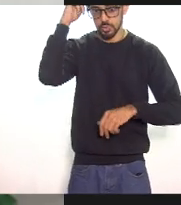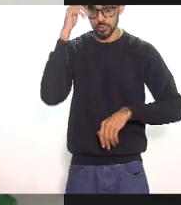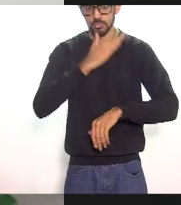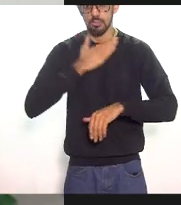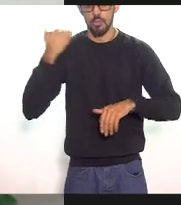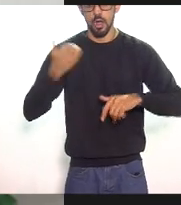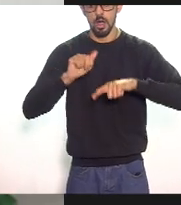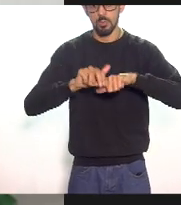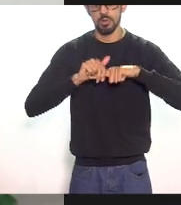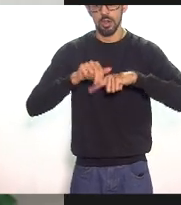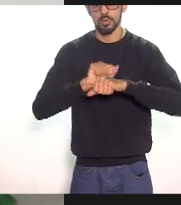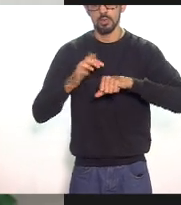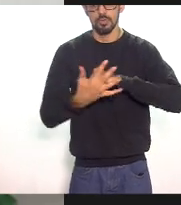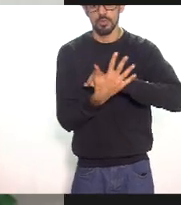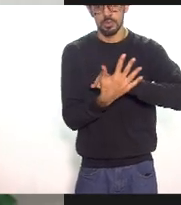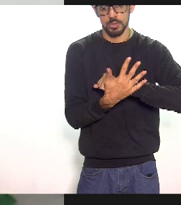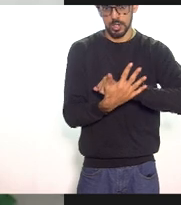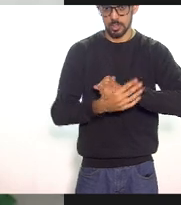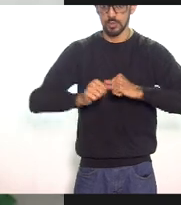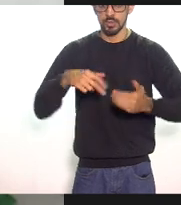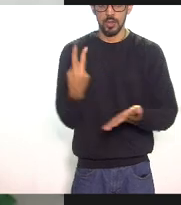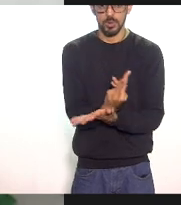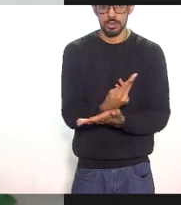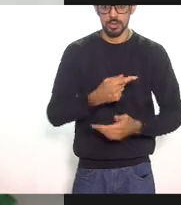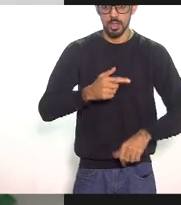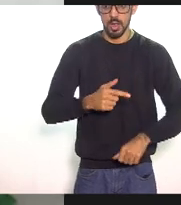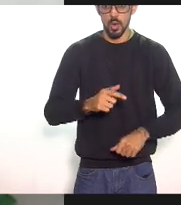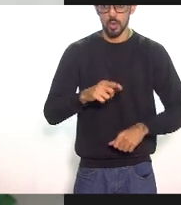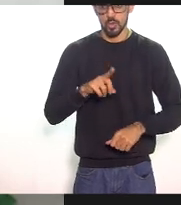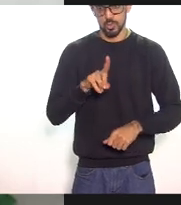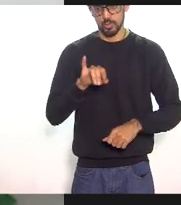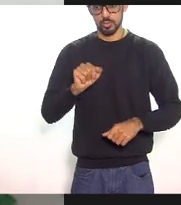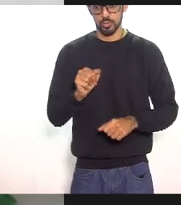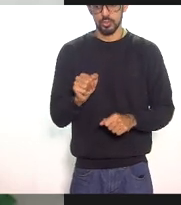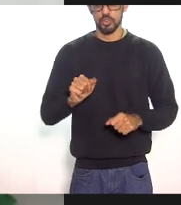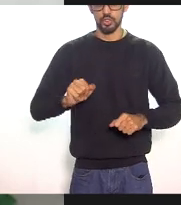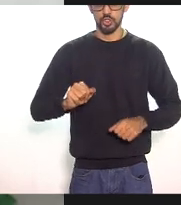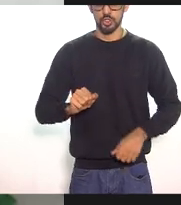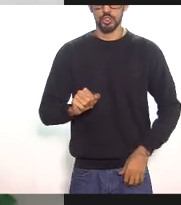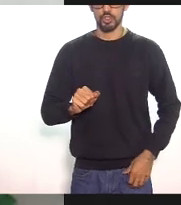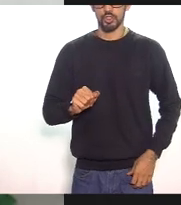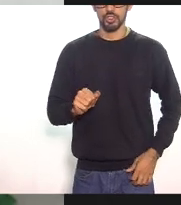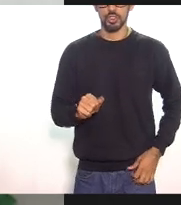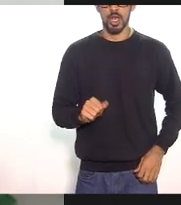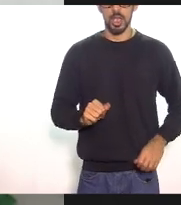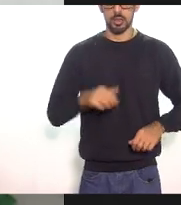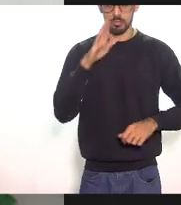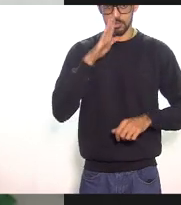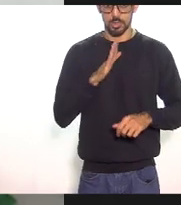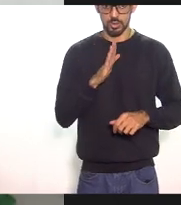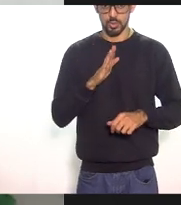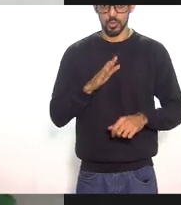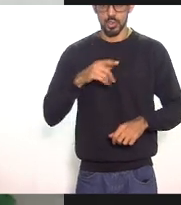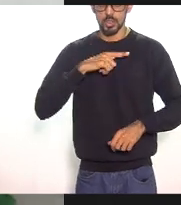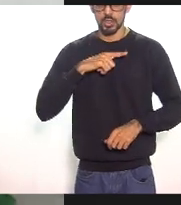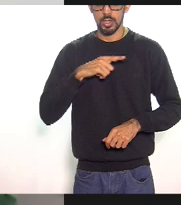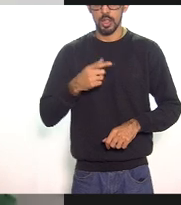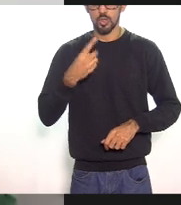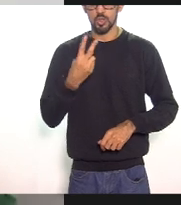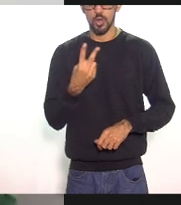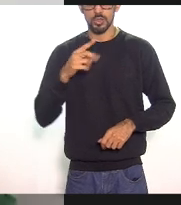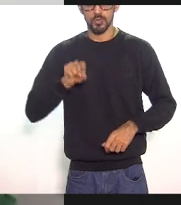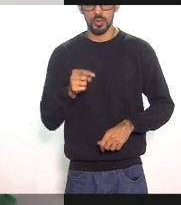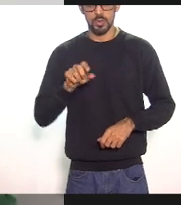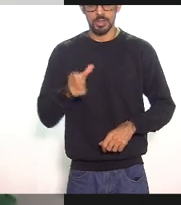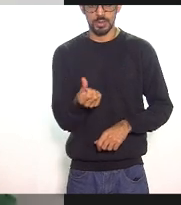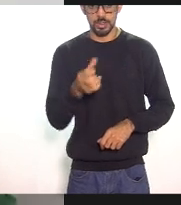últimas 24 horas no Brasil, né? Importante dizer, senhor presidente, que somos 2,7% da